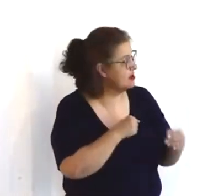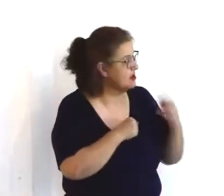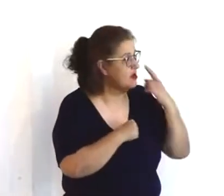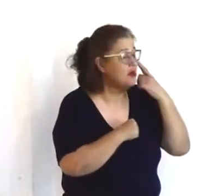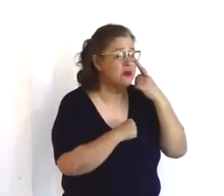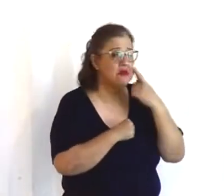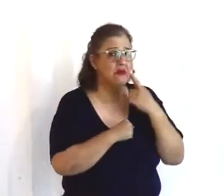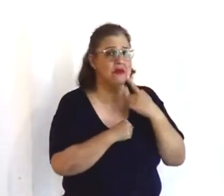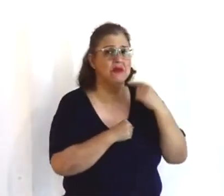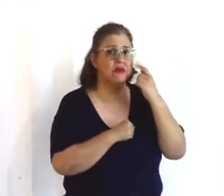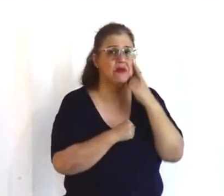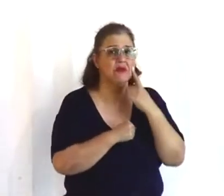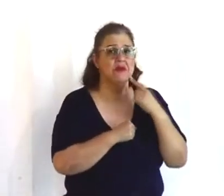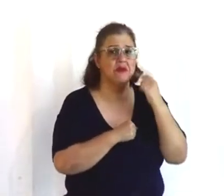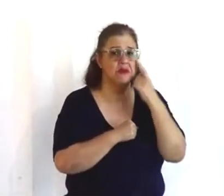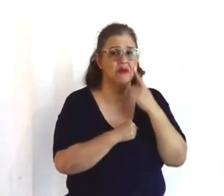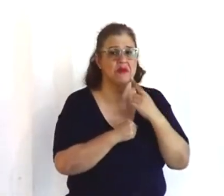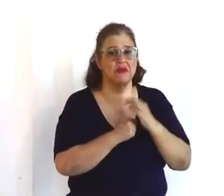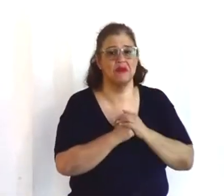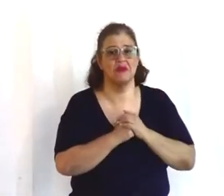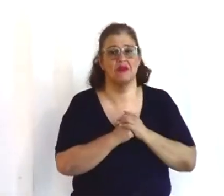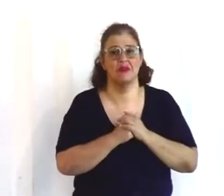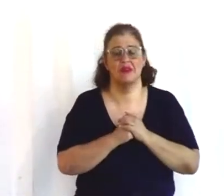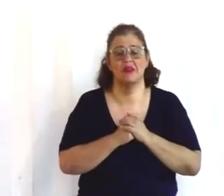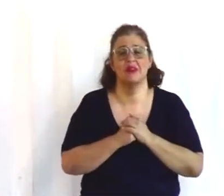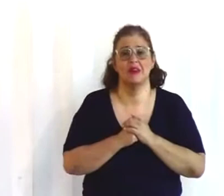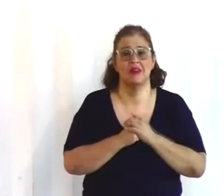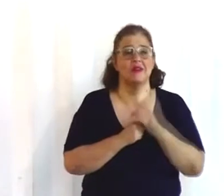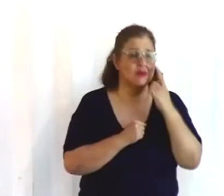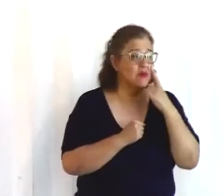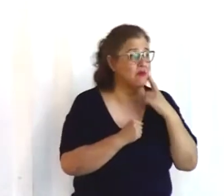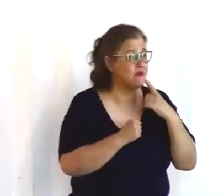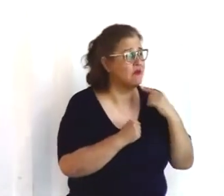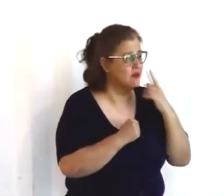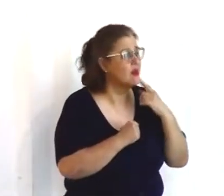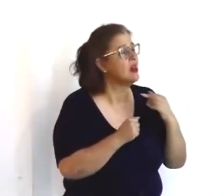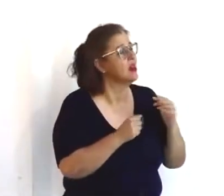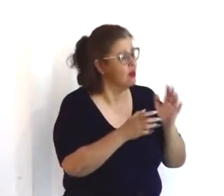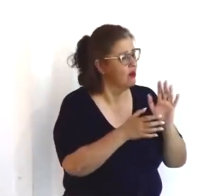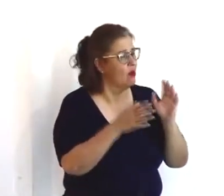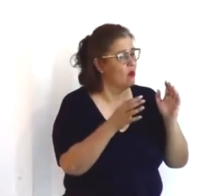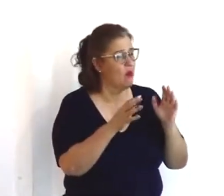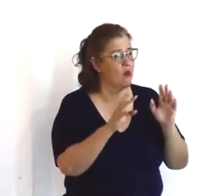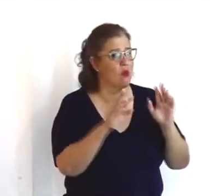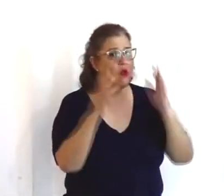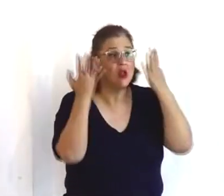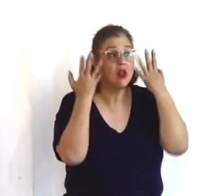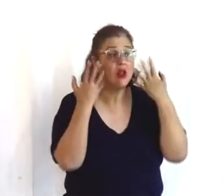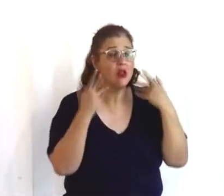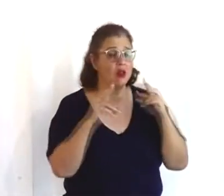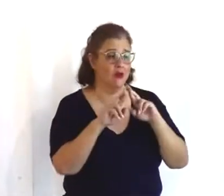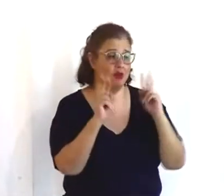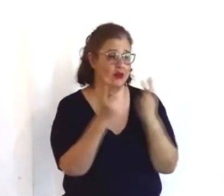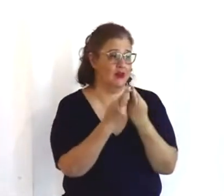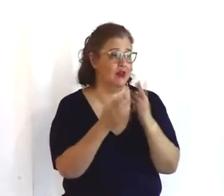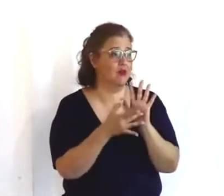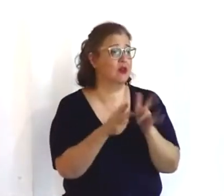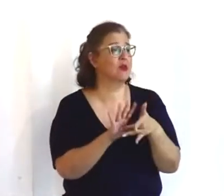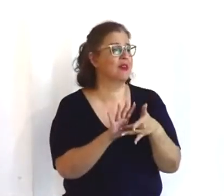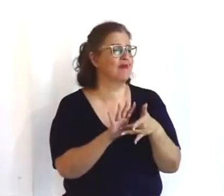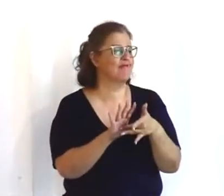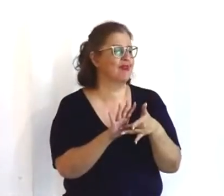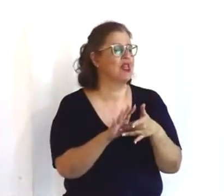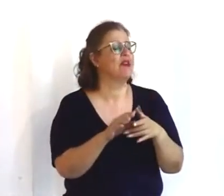raiz de Davi, venceu para abrir o livro e os seus 7 selos. Eu já quero logo de início fazer uma aplicação aqui para você,